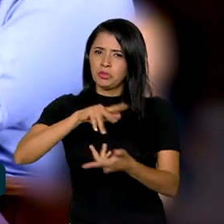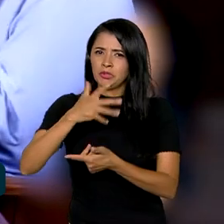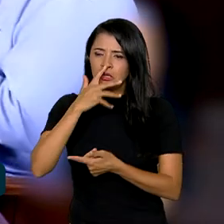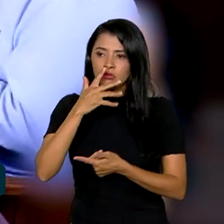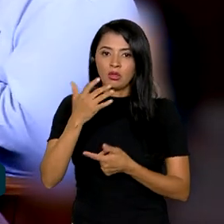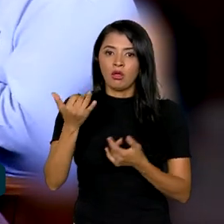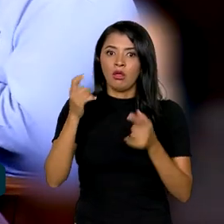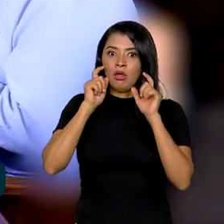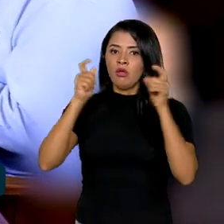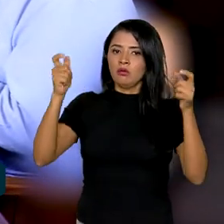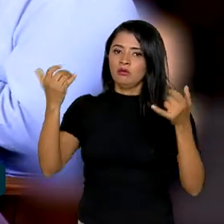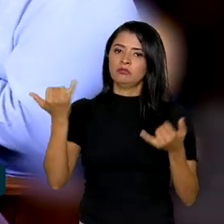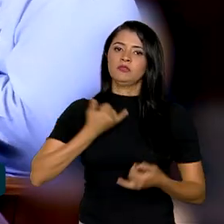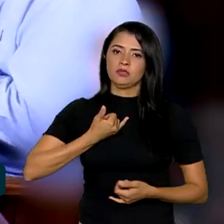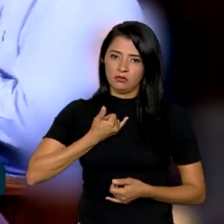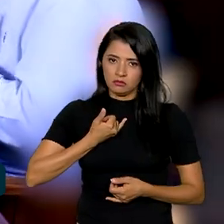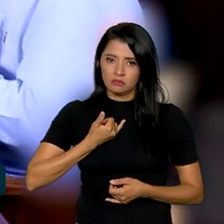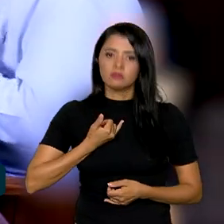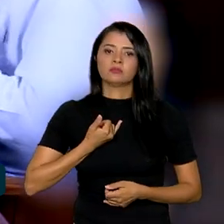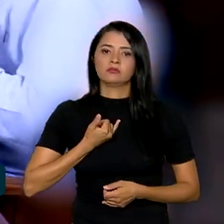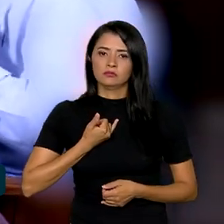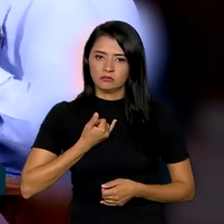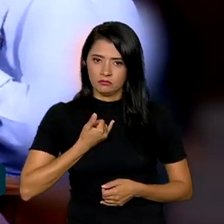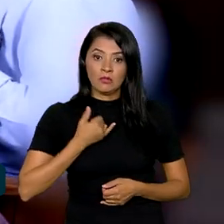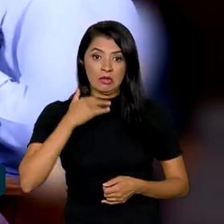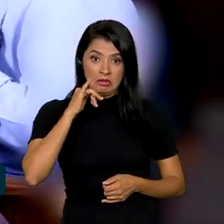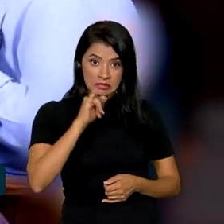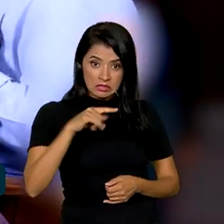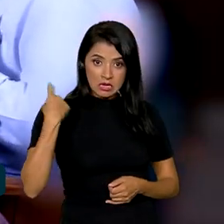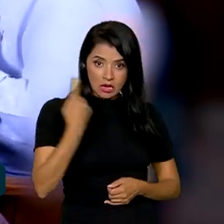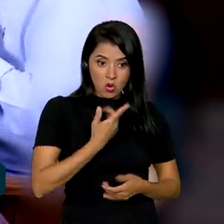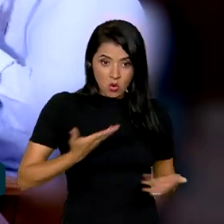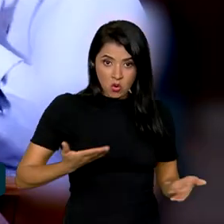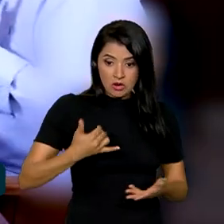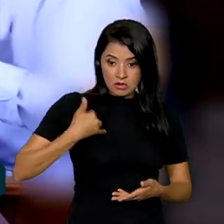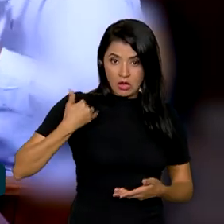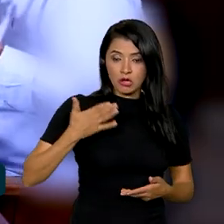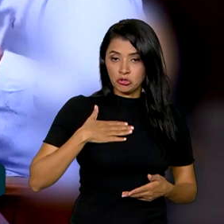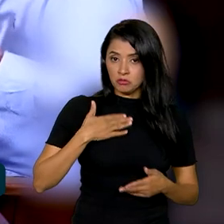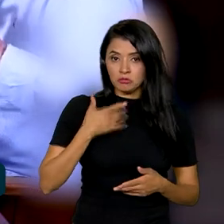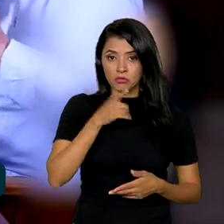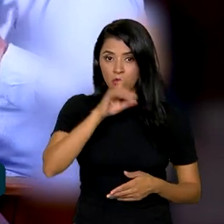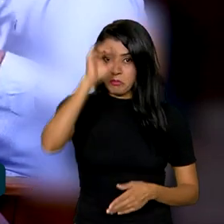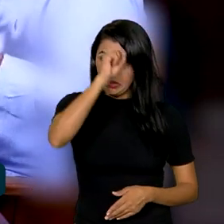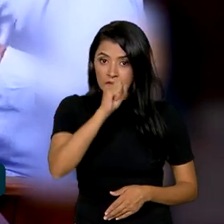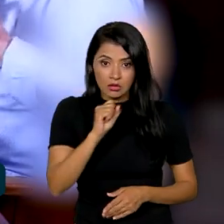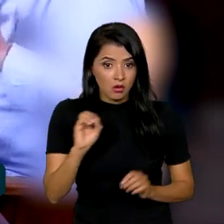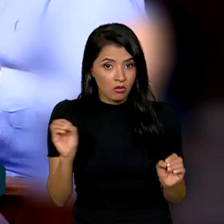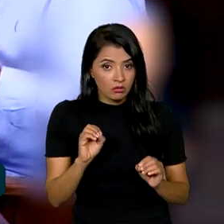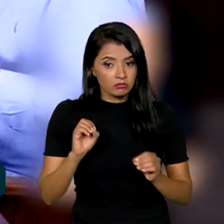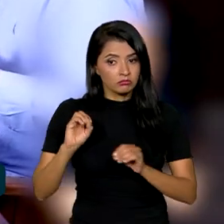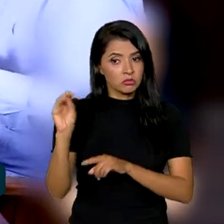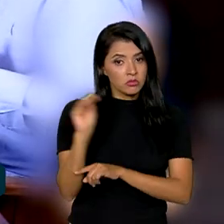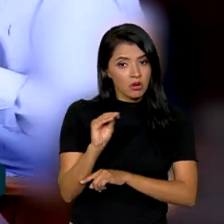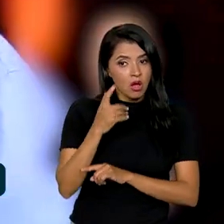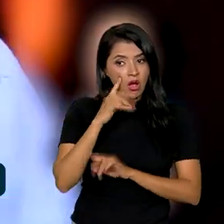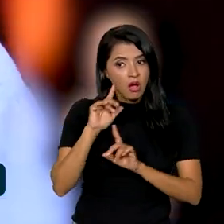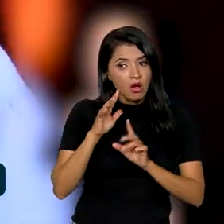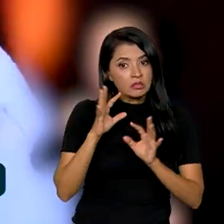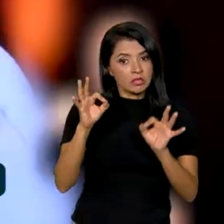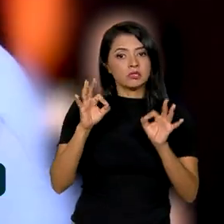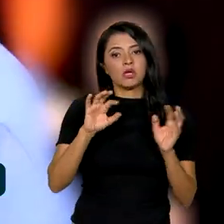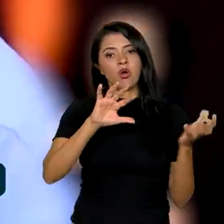dando um alerta. Então, se na nossa idade a gente não aprendeu a cuidar do clima,